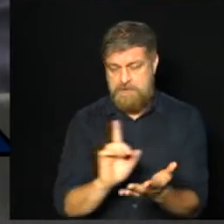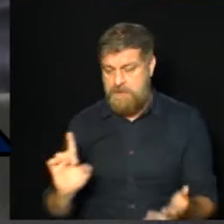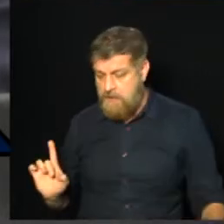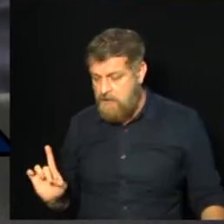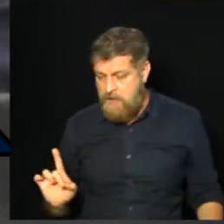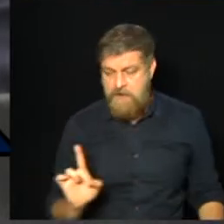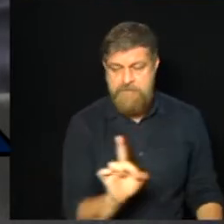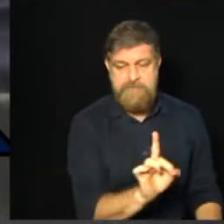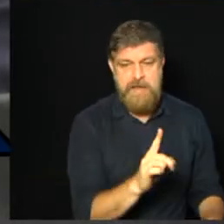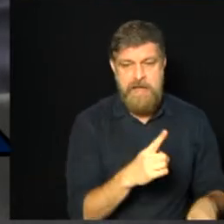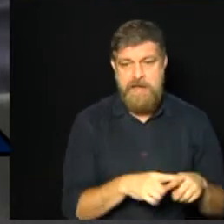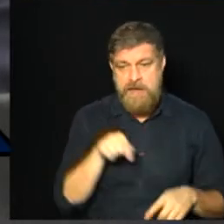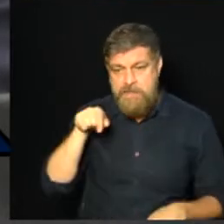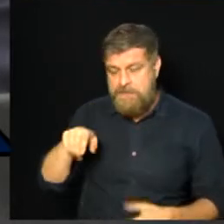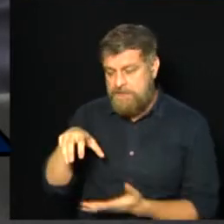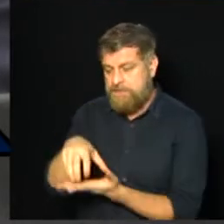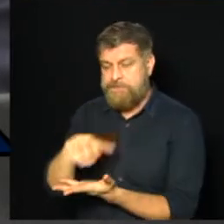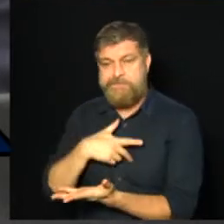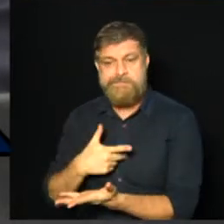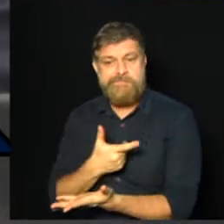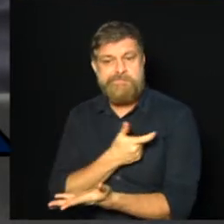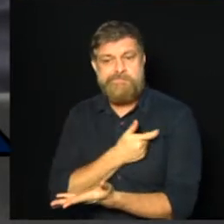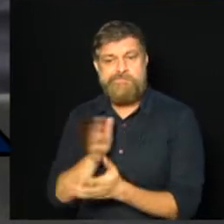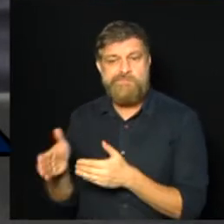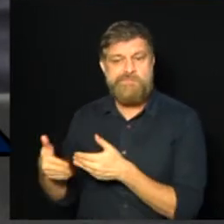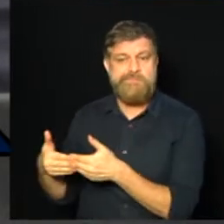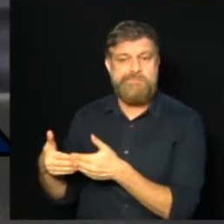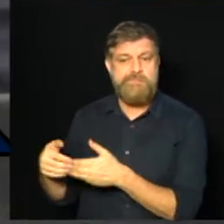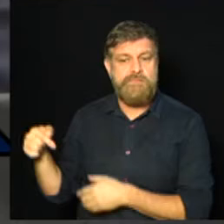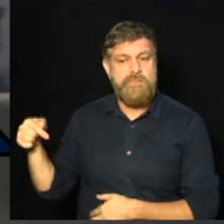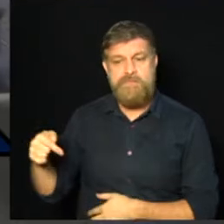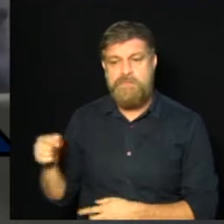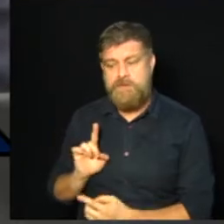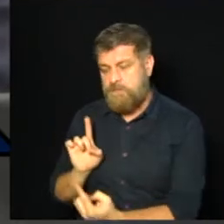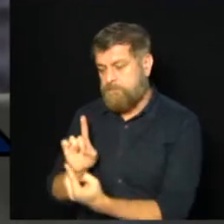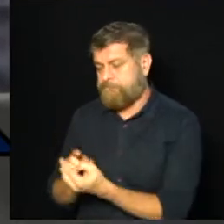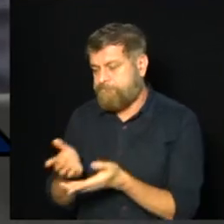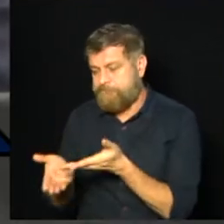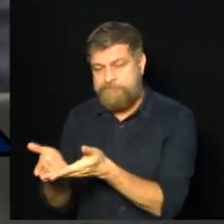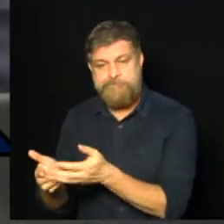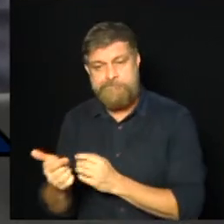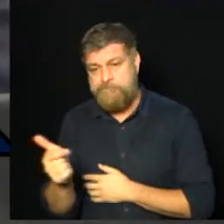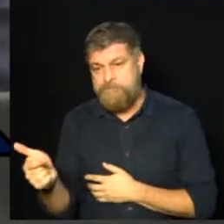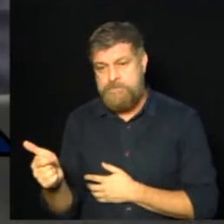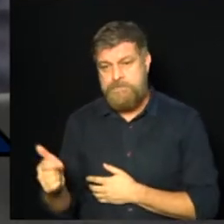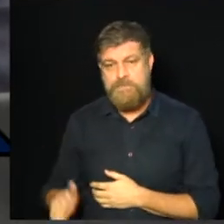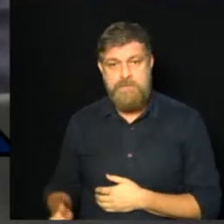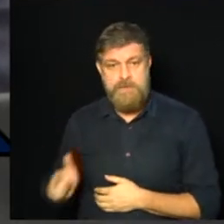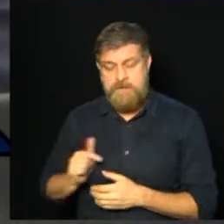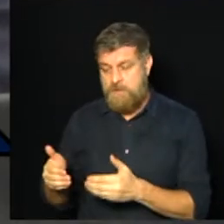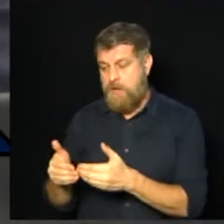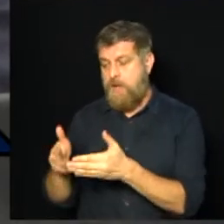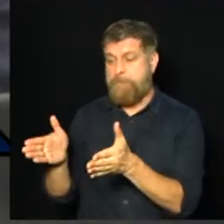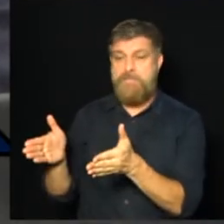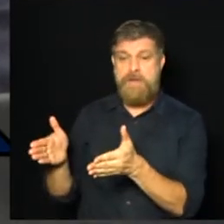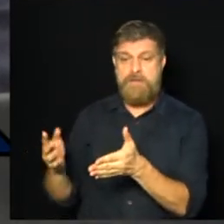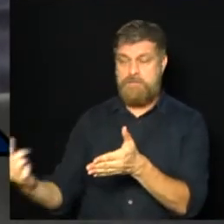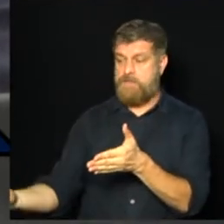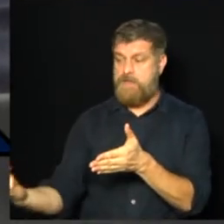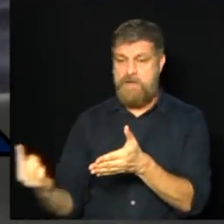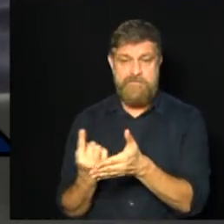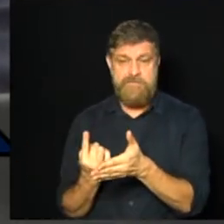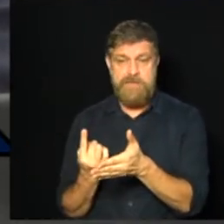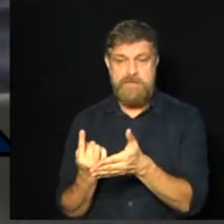doutor Sérgio, a porta aberta na unidade básica de saúde. Ou a porta está aberta, mas não lhe é